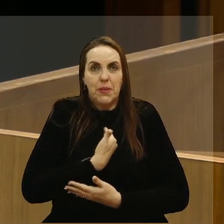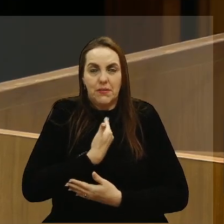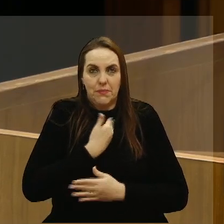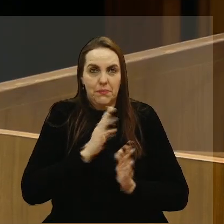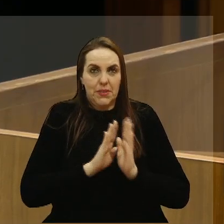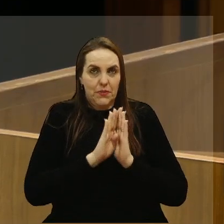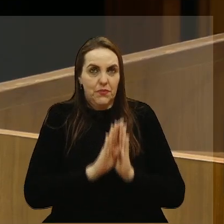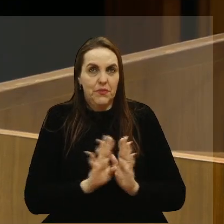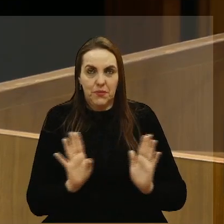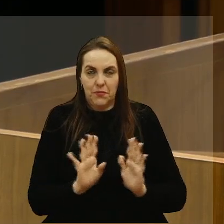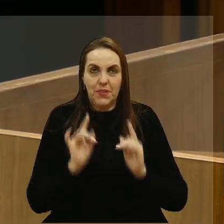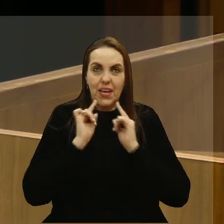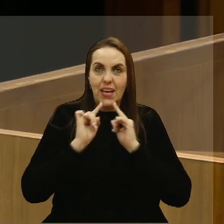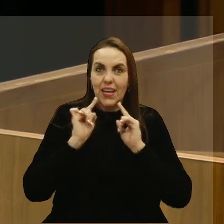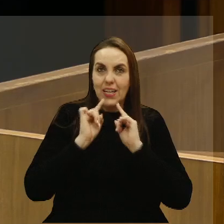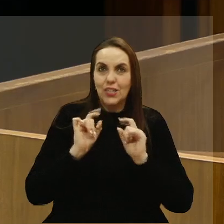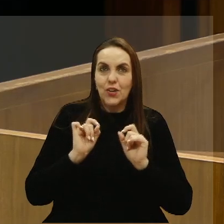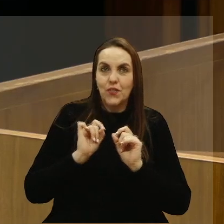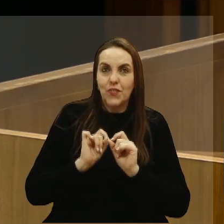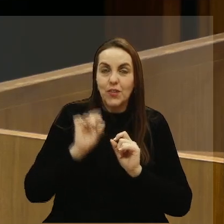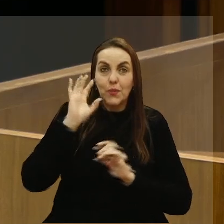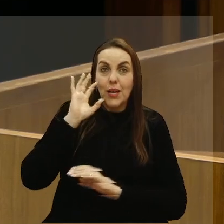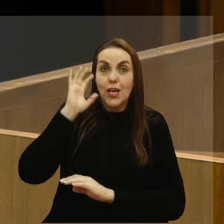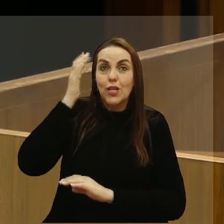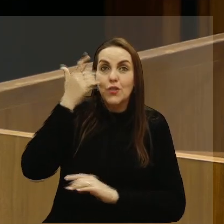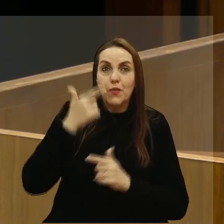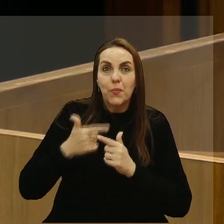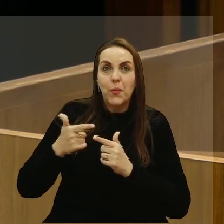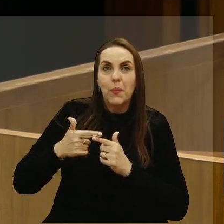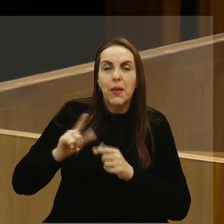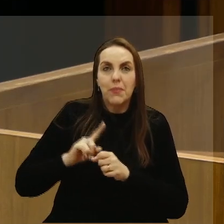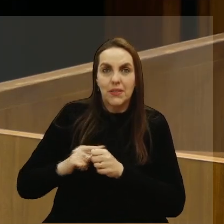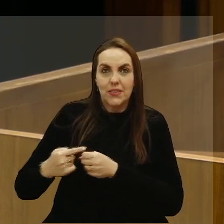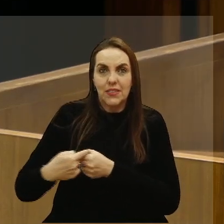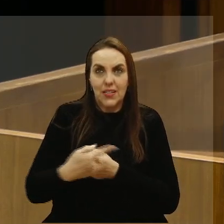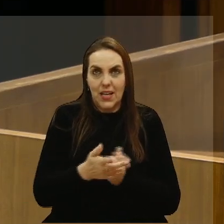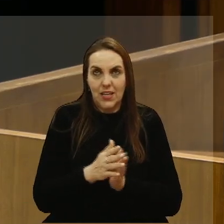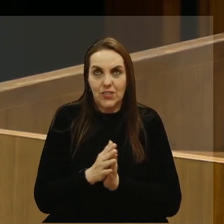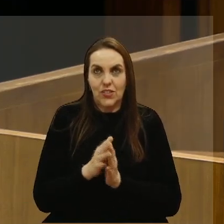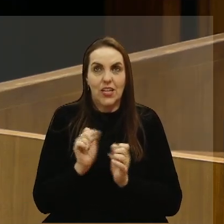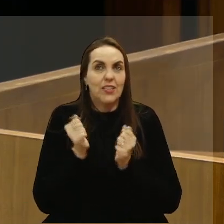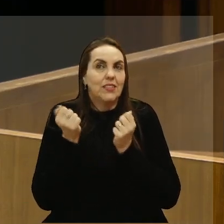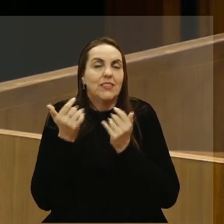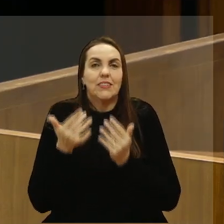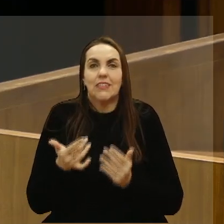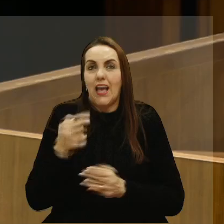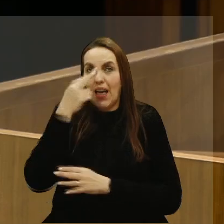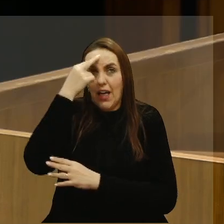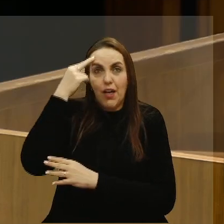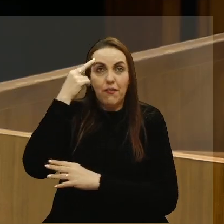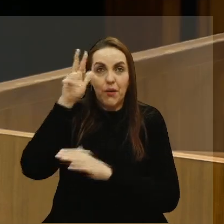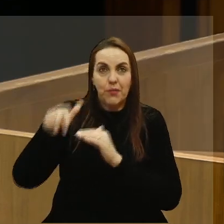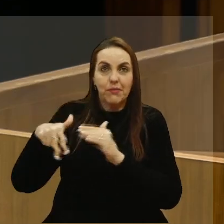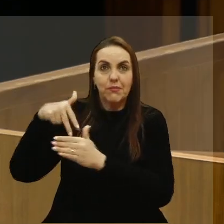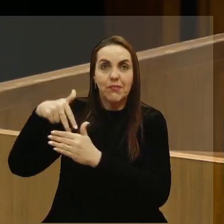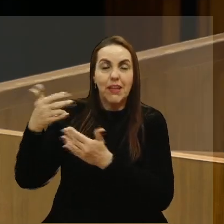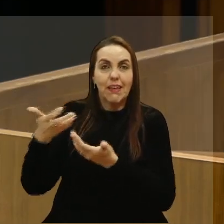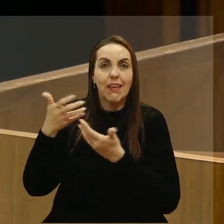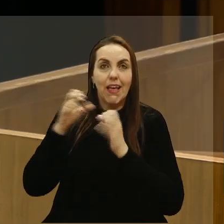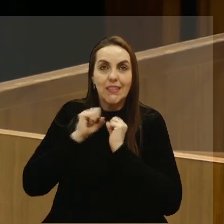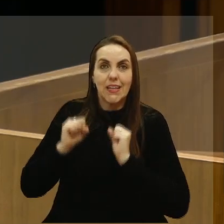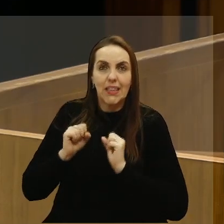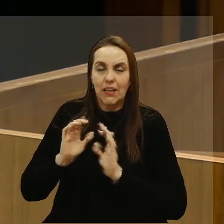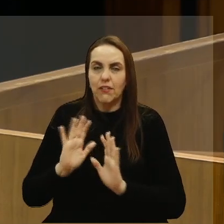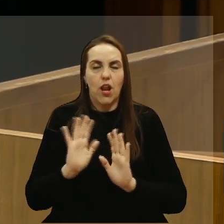A crítica que eu faço é para solucionar os problemas da cidade. Então, não venham aqui dizer, o Rafael está indo na tribuna porque quer ser secretário. Não, eu não